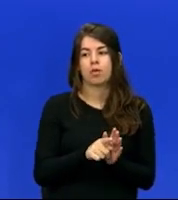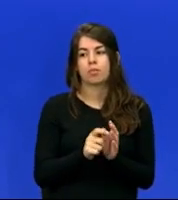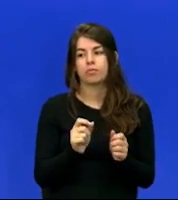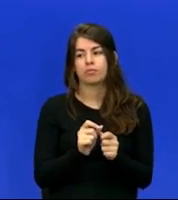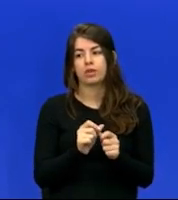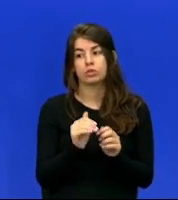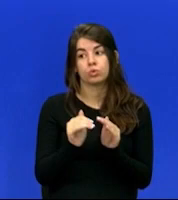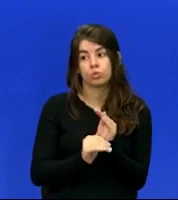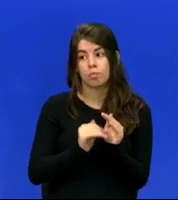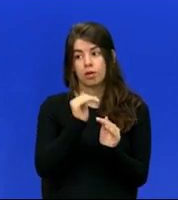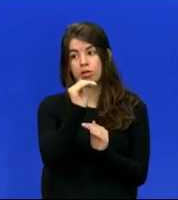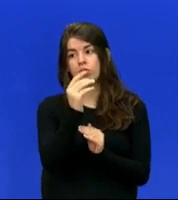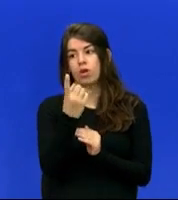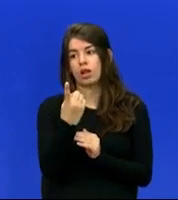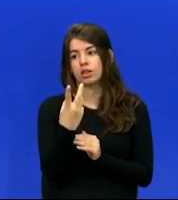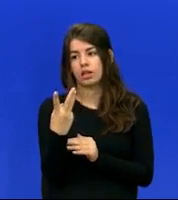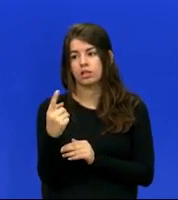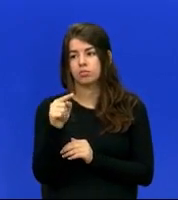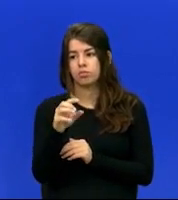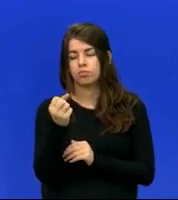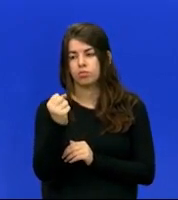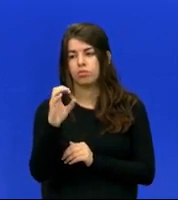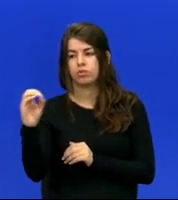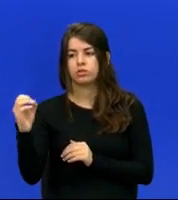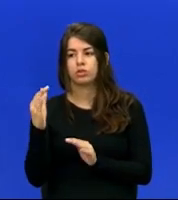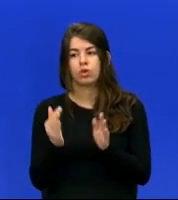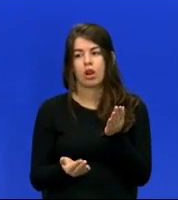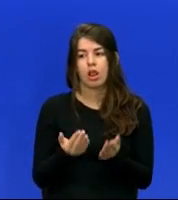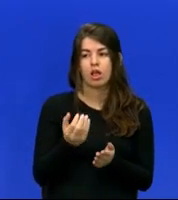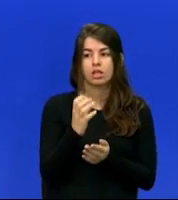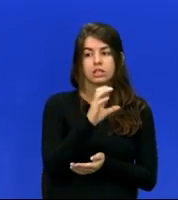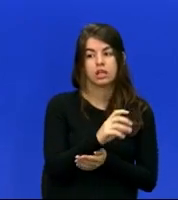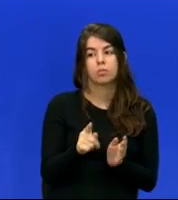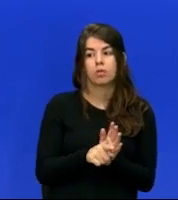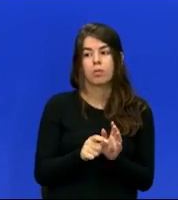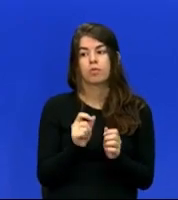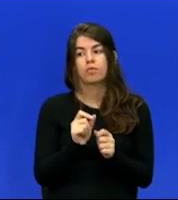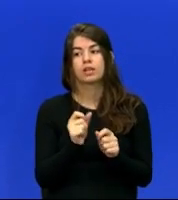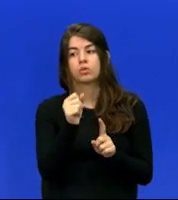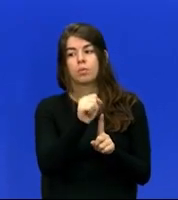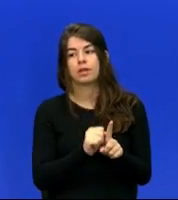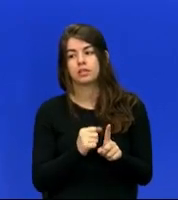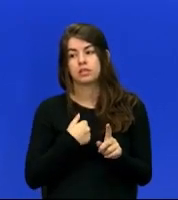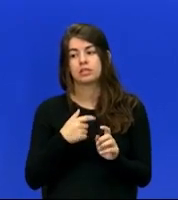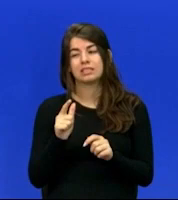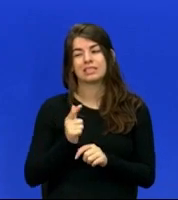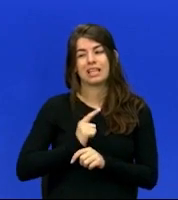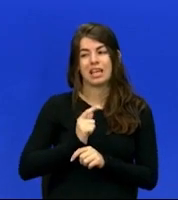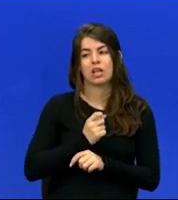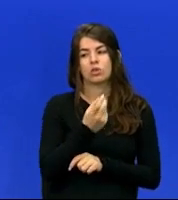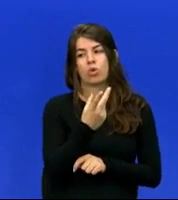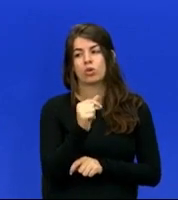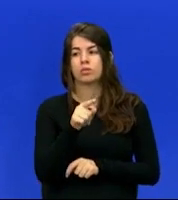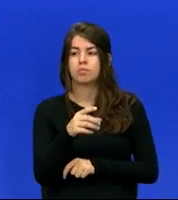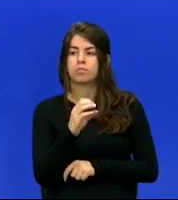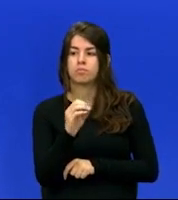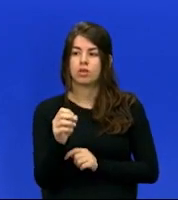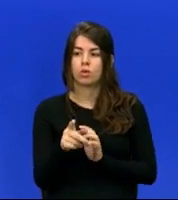produção mensal superior a 13.800 toneladas e C, uma produção mensal que esteja entre 12.000